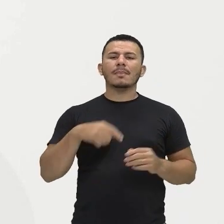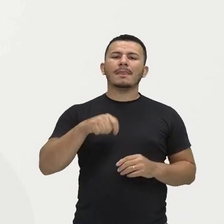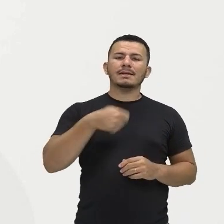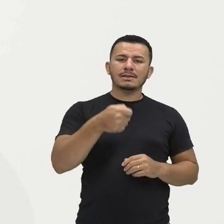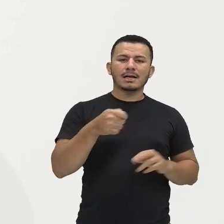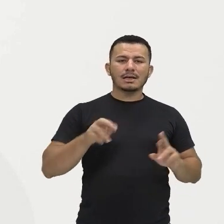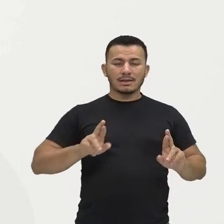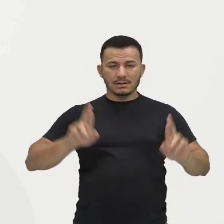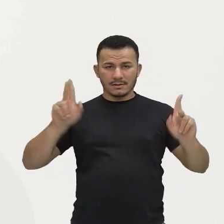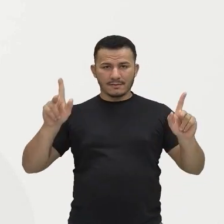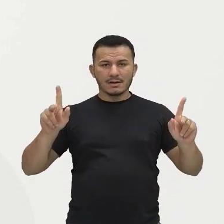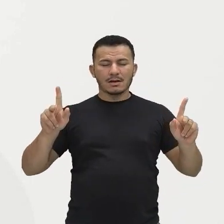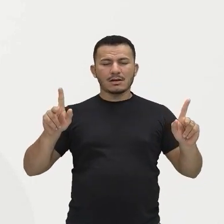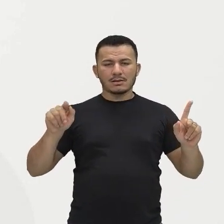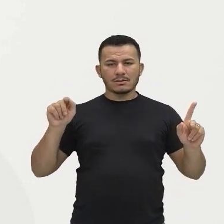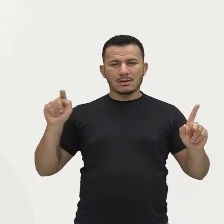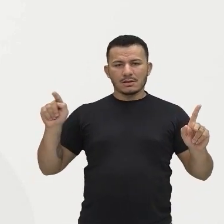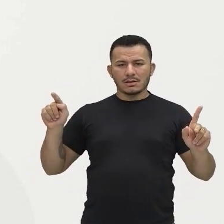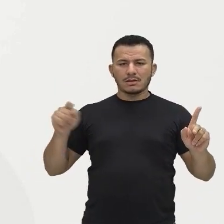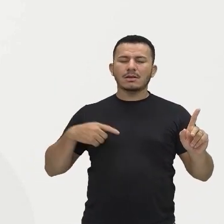são diferentes,